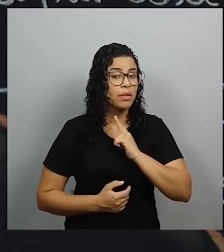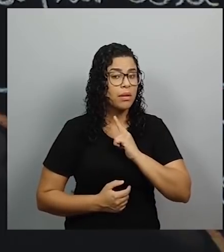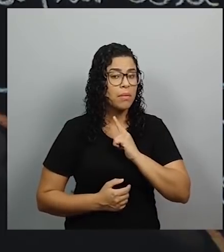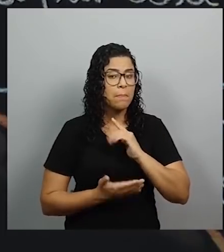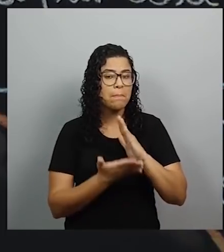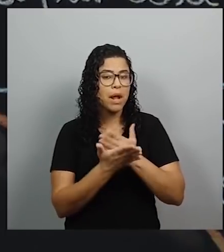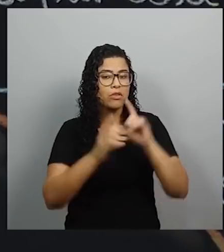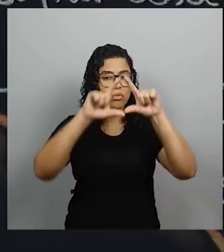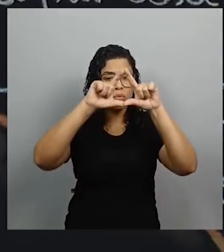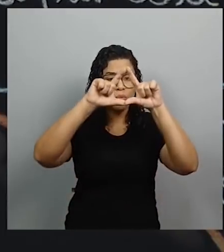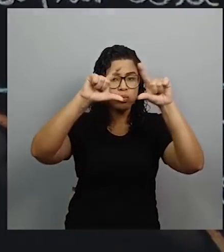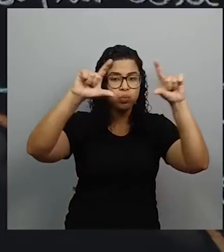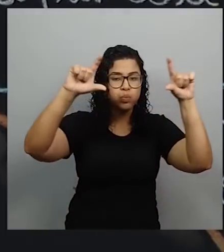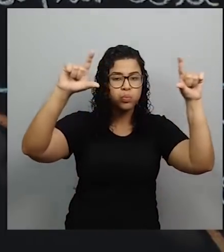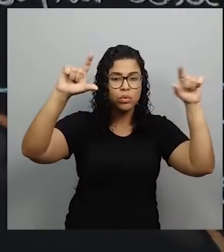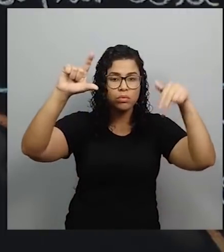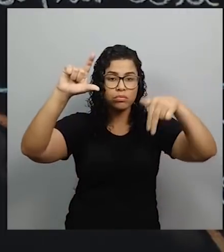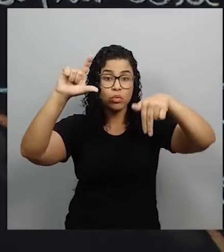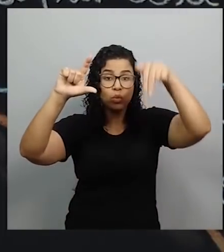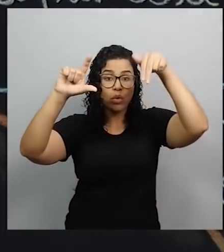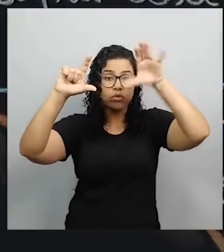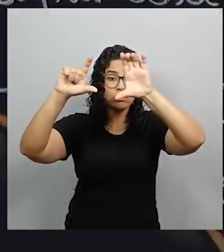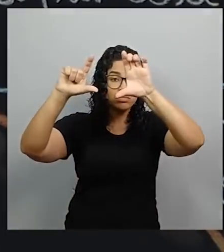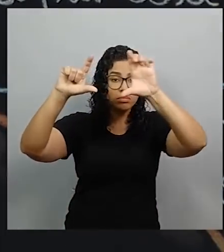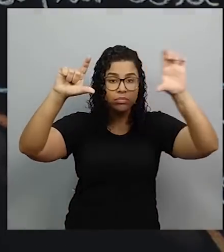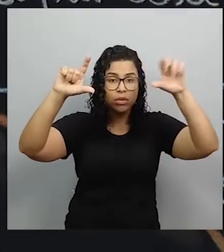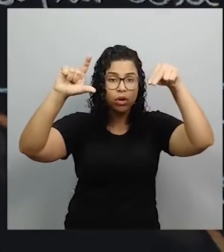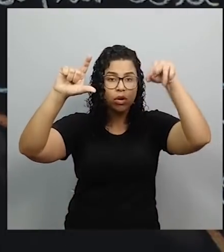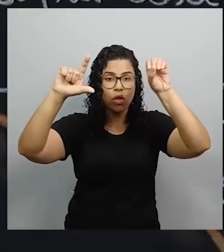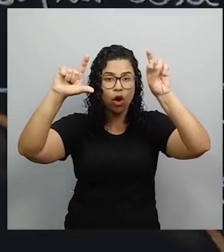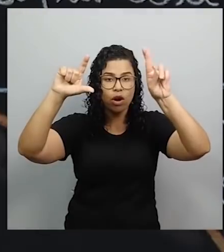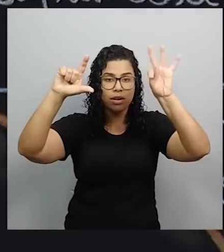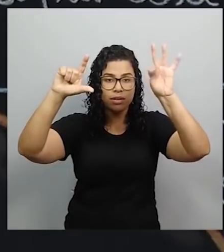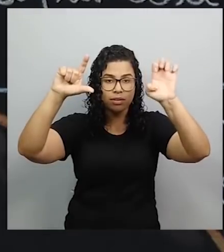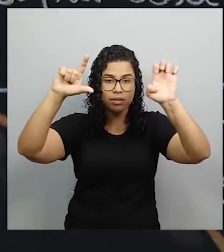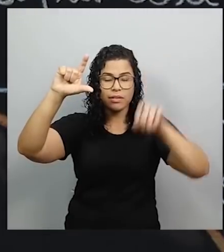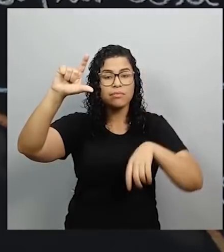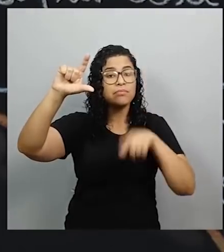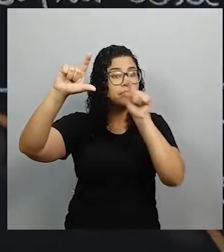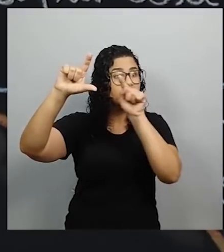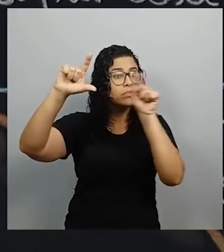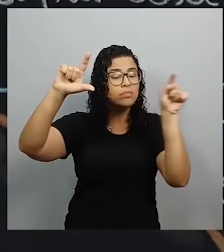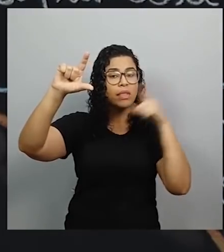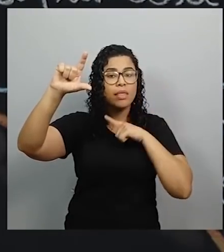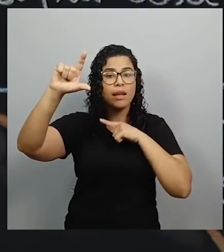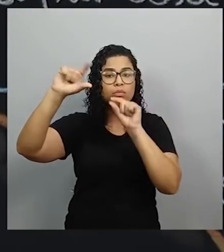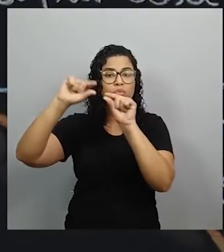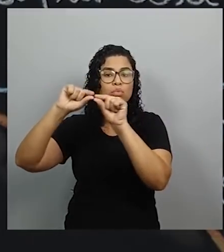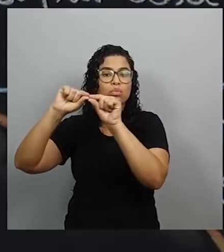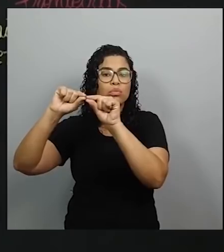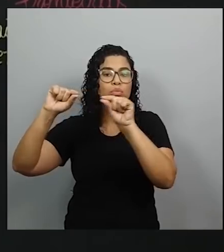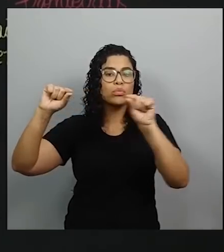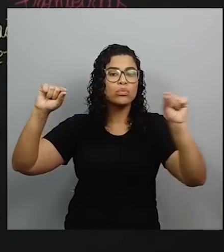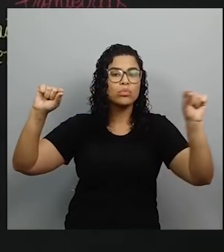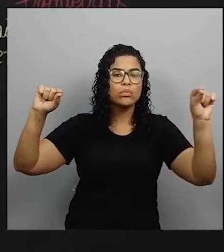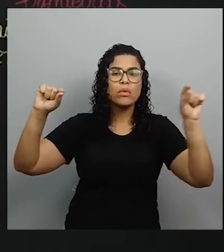do território brasileiro que está para o hemisfério norte, pessoal. Então, nós temos uma linha que corta